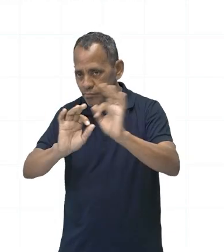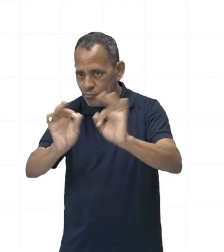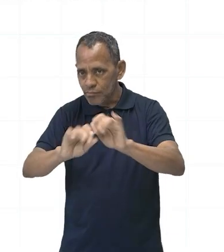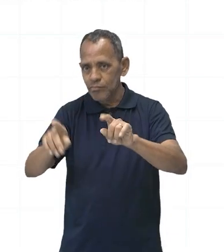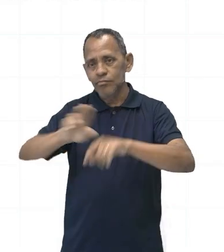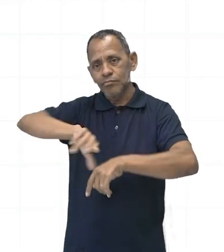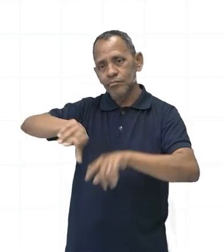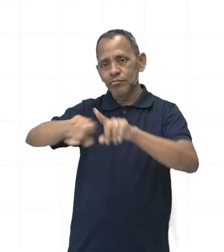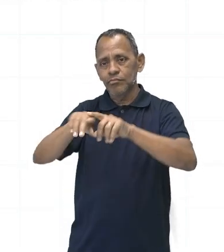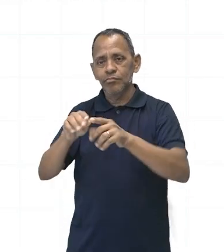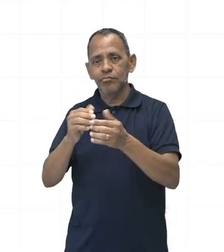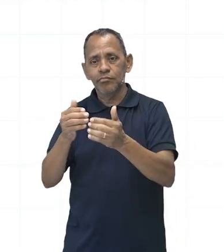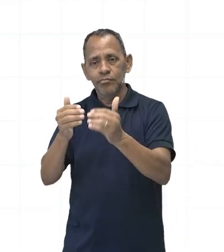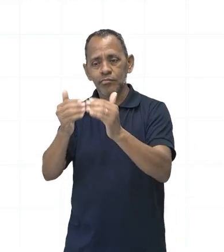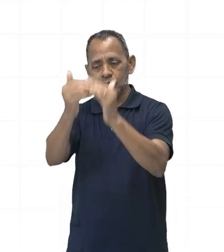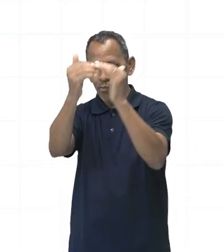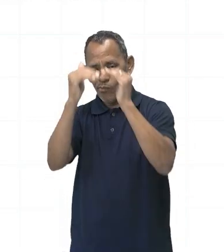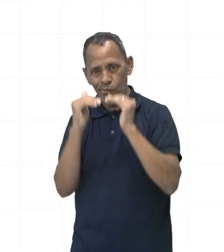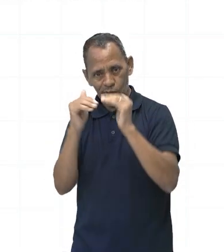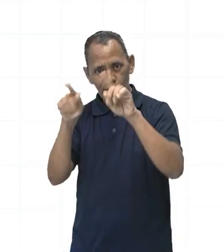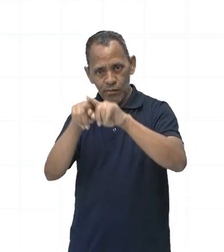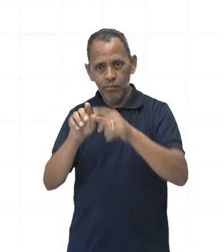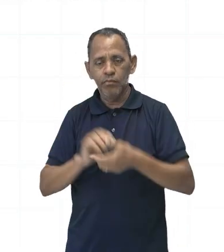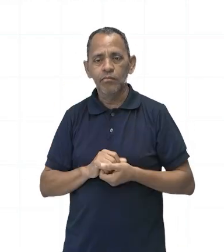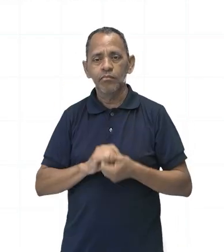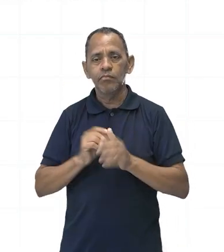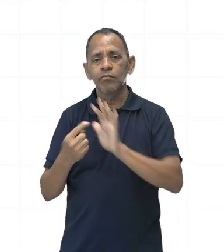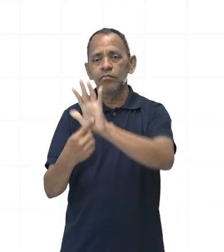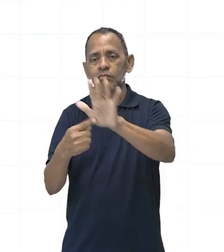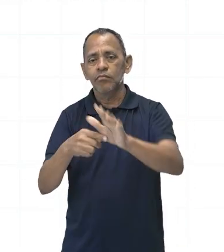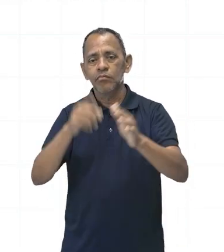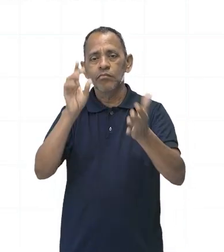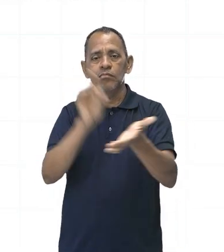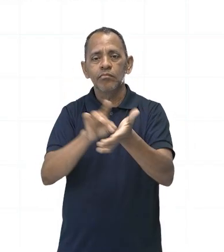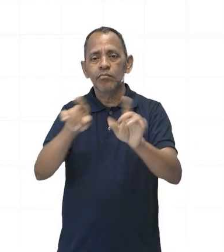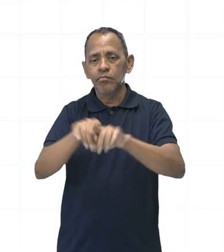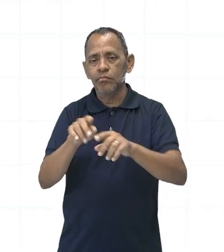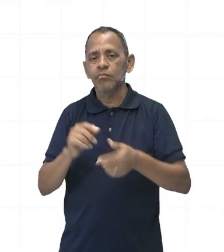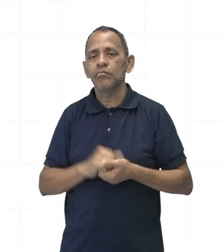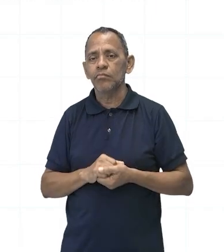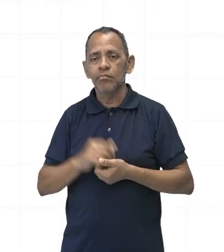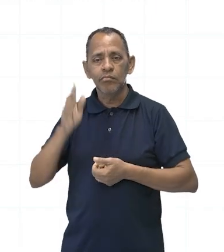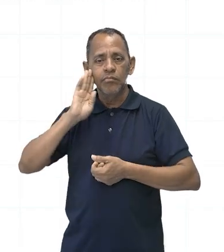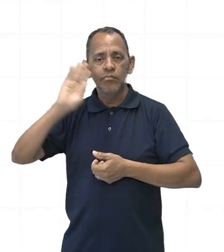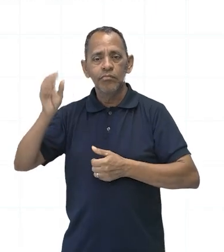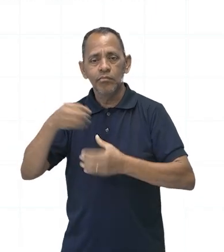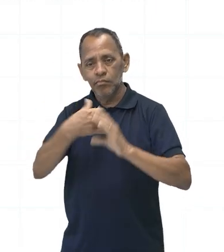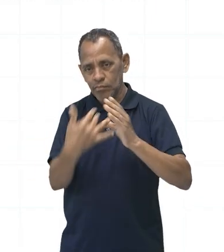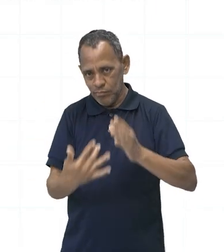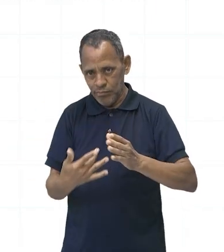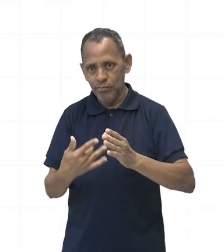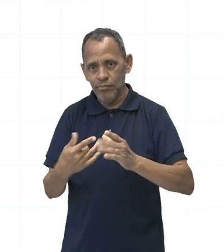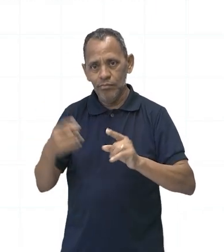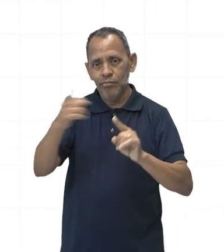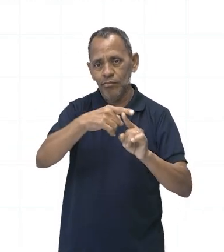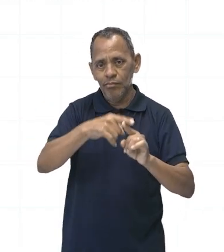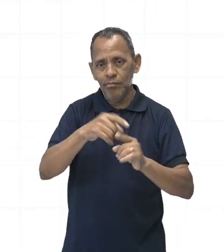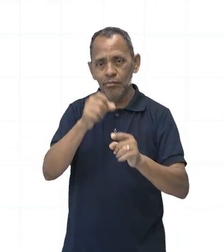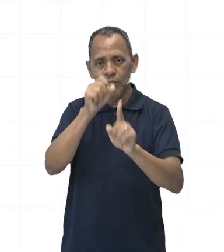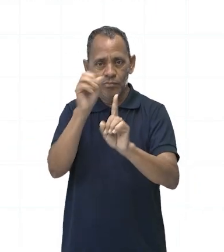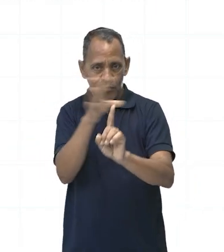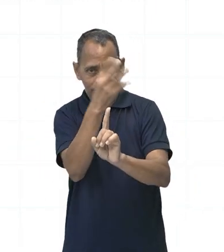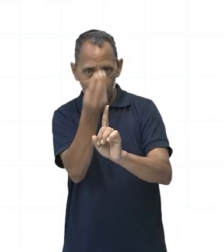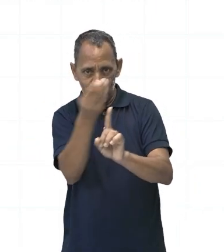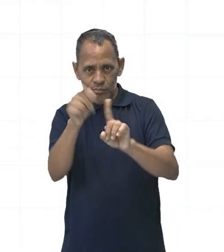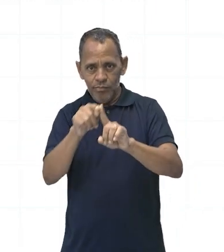à representação da realidade. As principais características das obras de arte desse estilo artístico podem ser resumidas